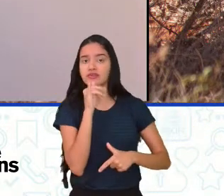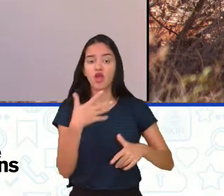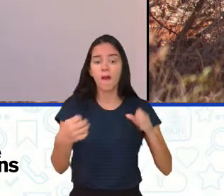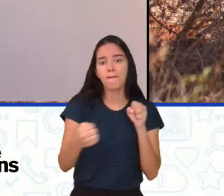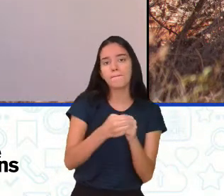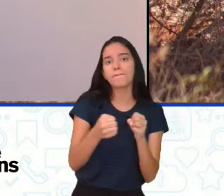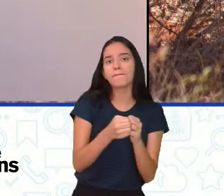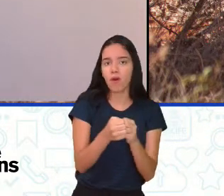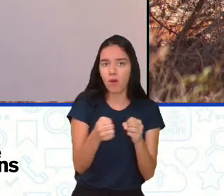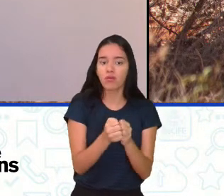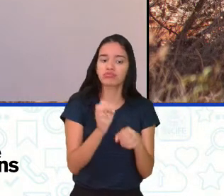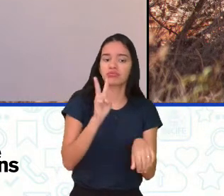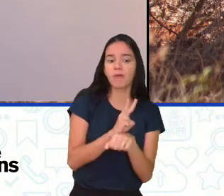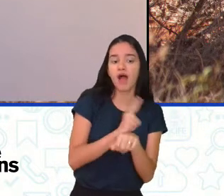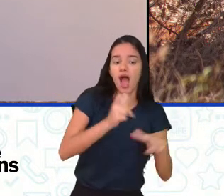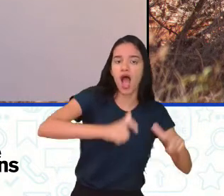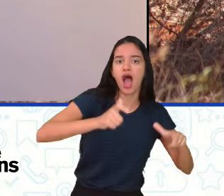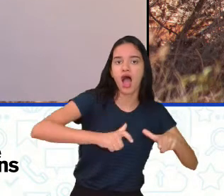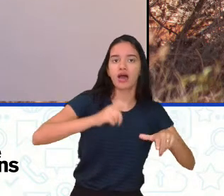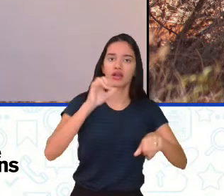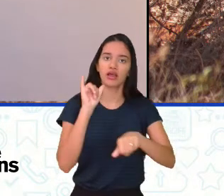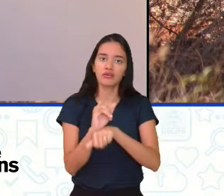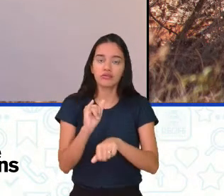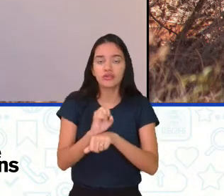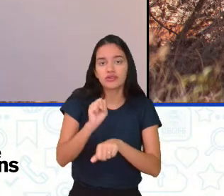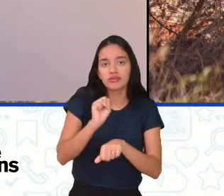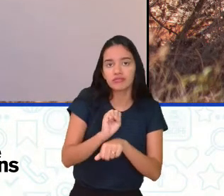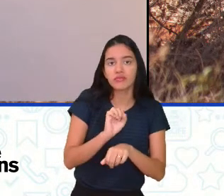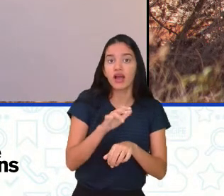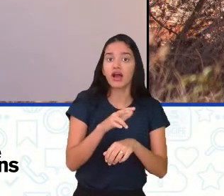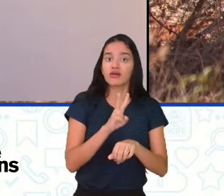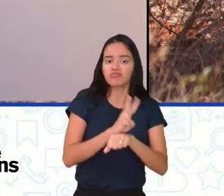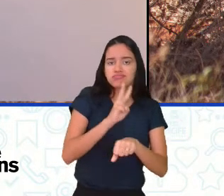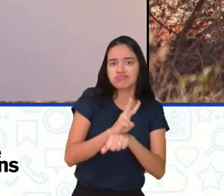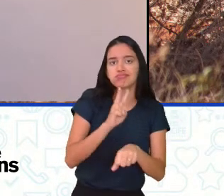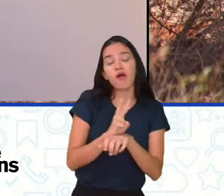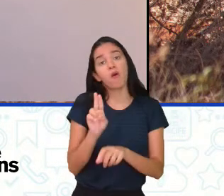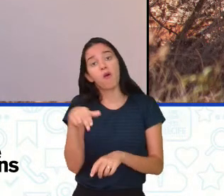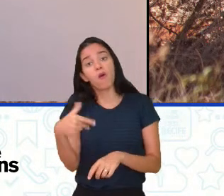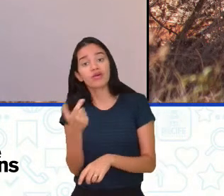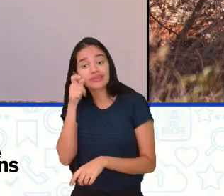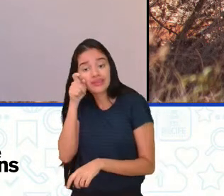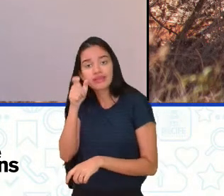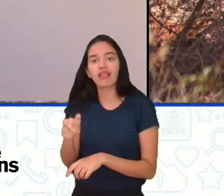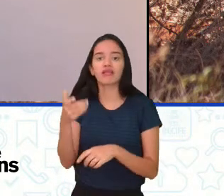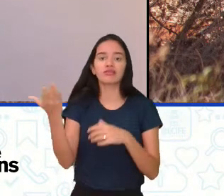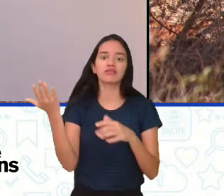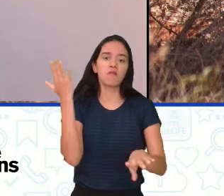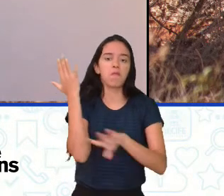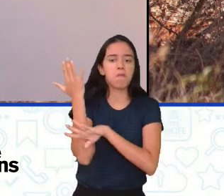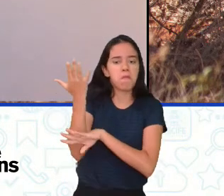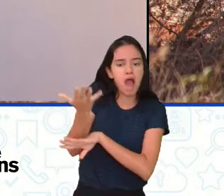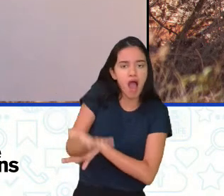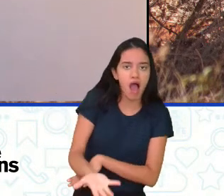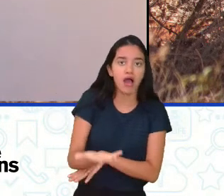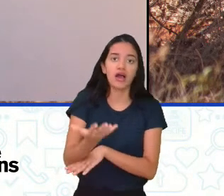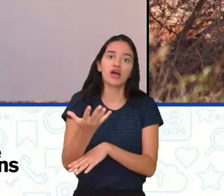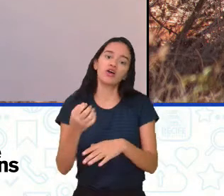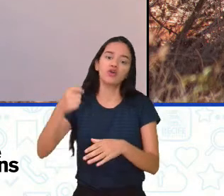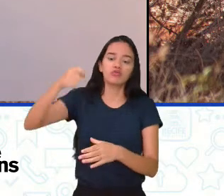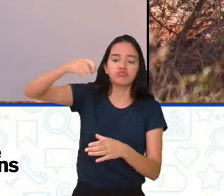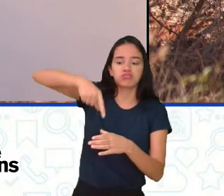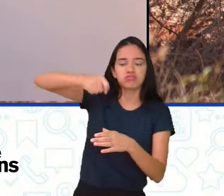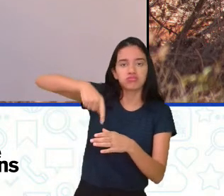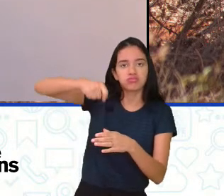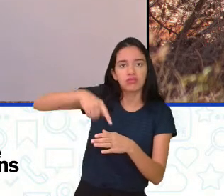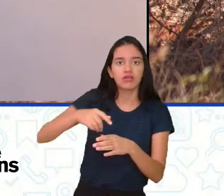próximas à unidade de conservação, chacareiros, fazendeiros e etc., ou que têm interesse em desmatar uma área, seja para grilagem de